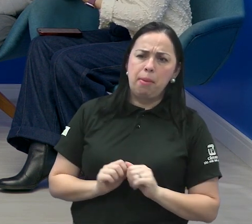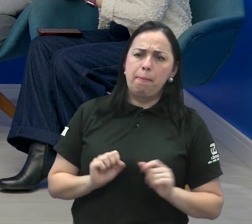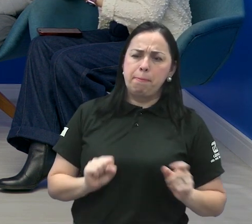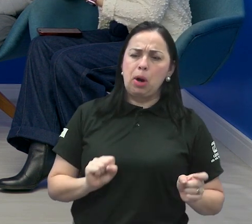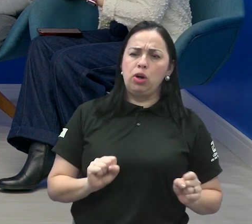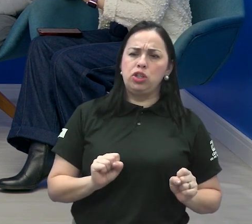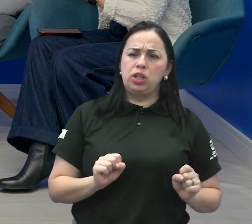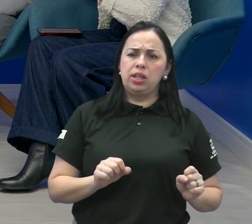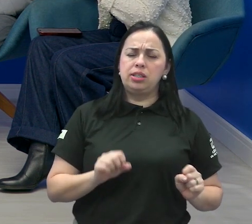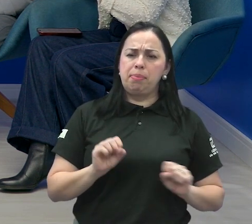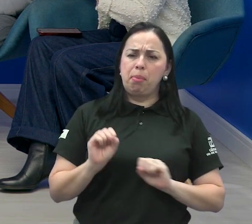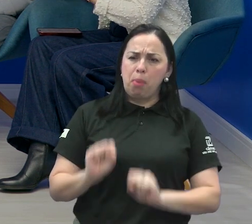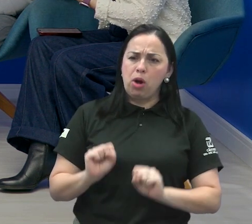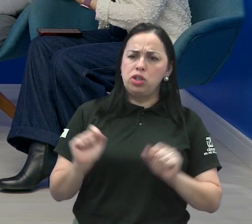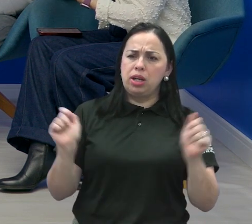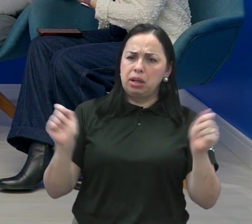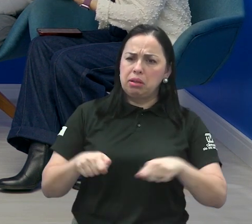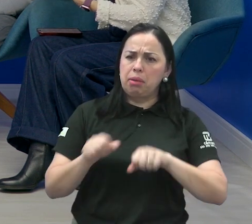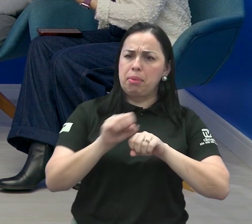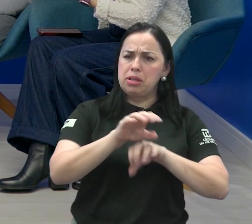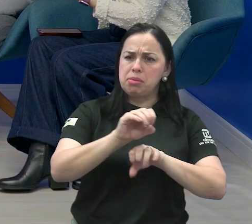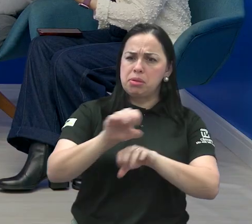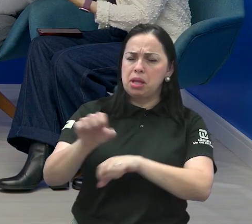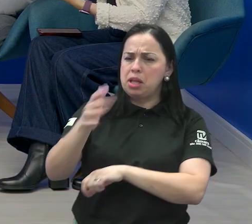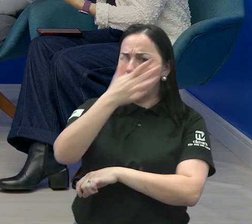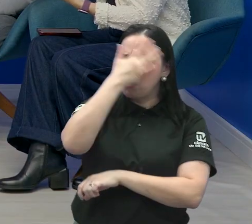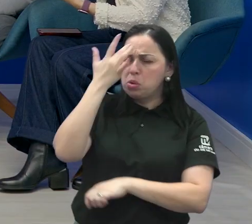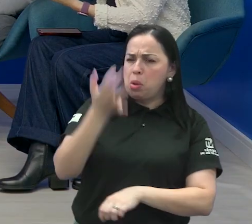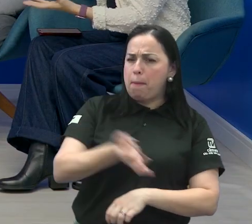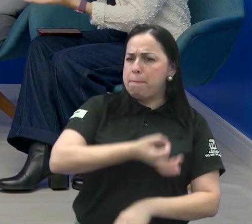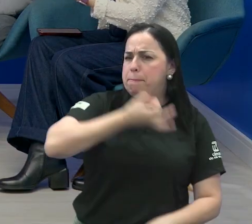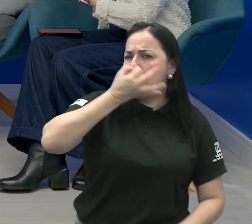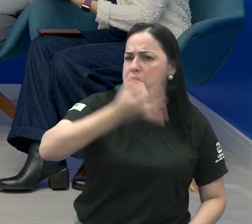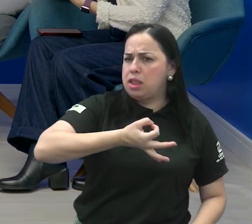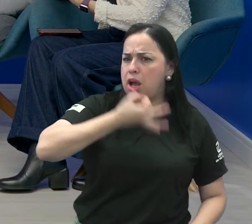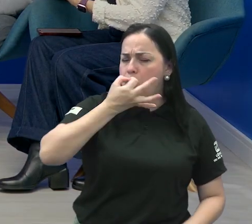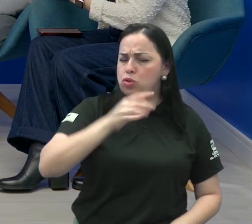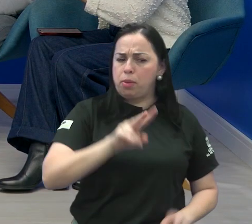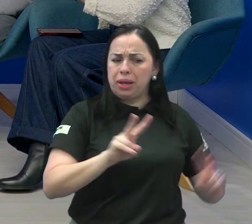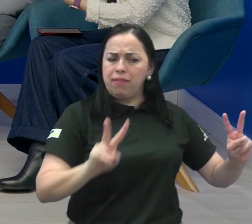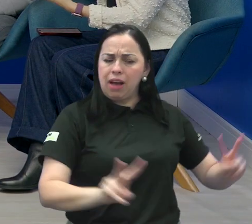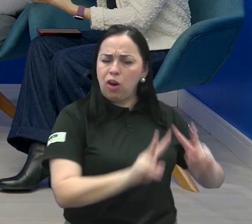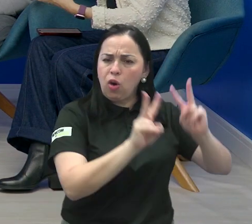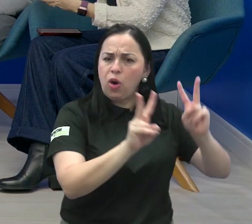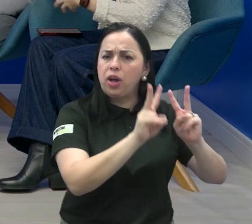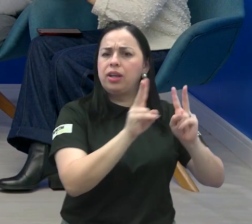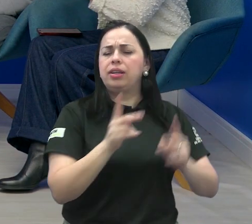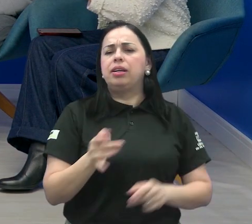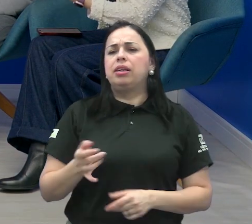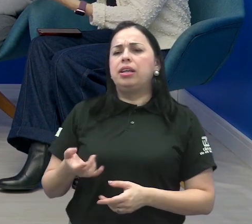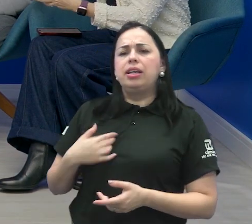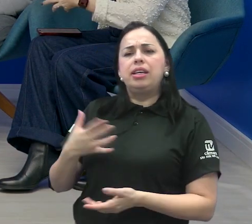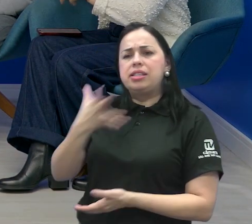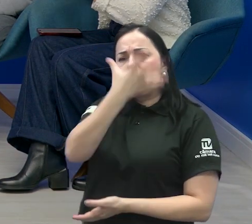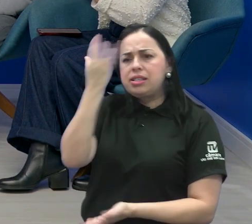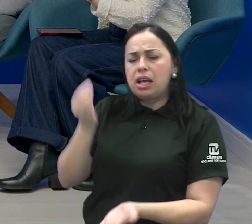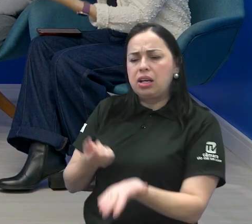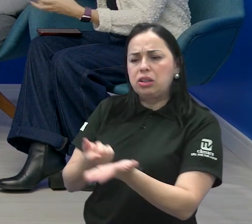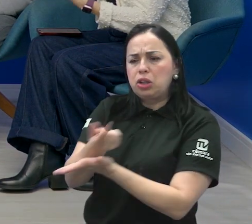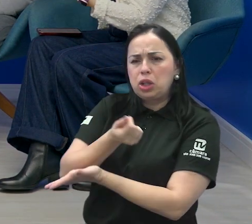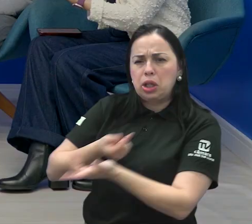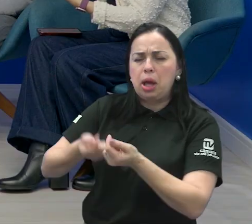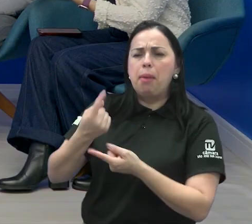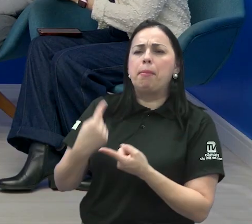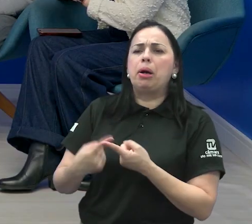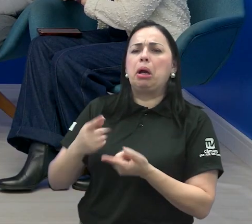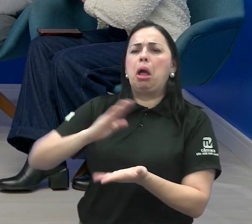de ensinar as pessoas a terem um pensamento mais crítico em relação a esse mundo que a gente vive, né? O consumismo, Sim. a quantidade de informações